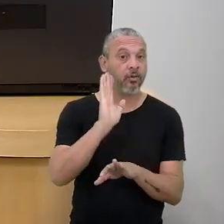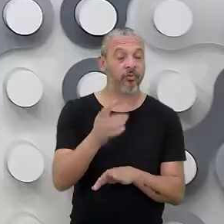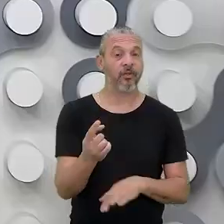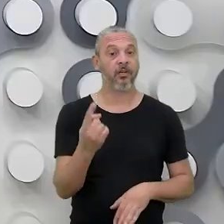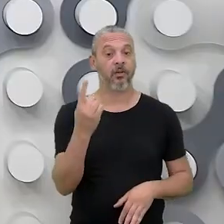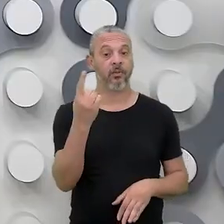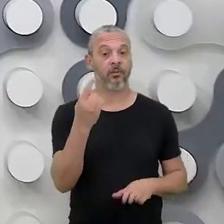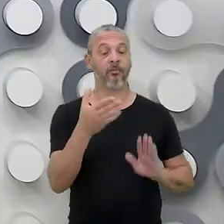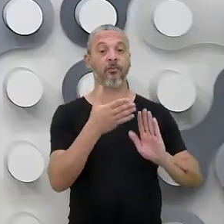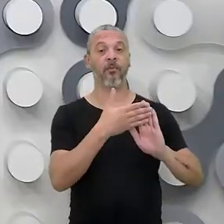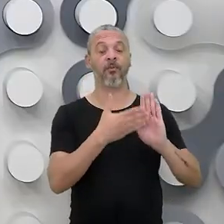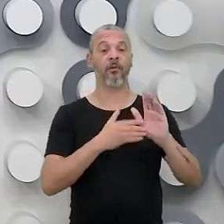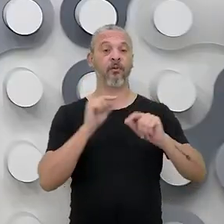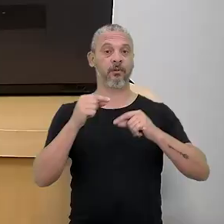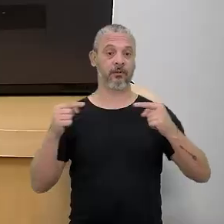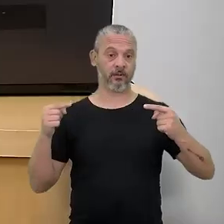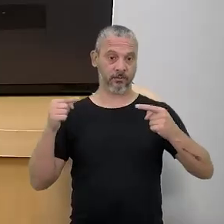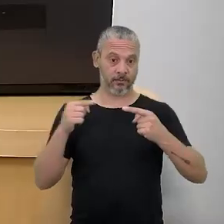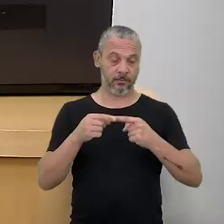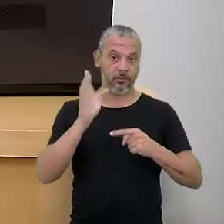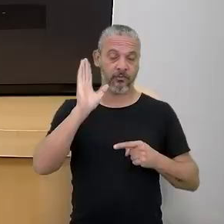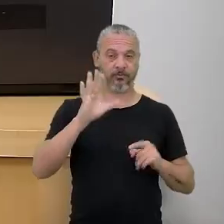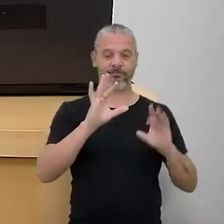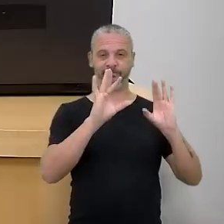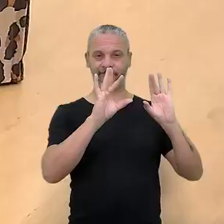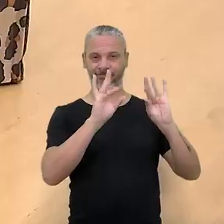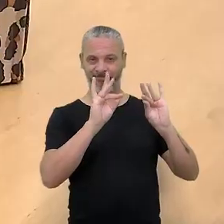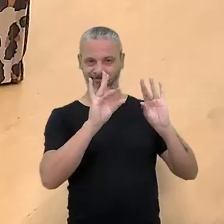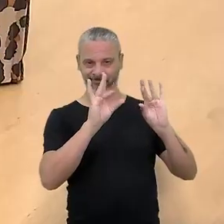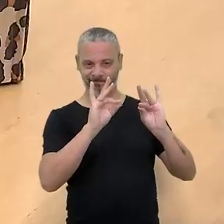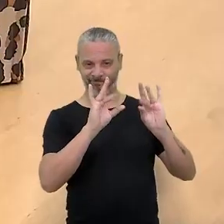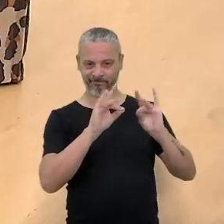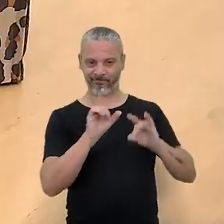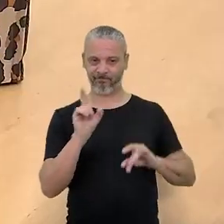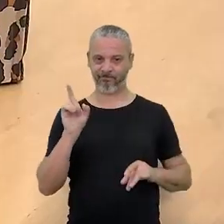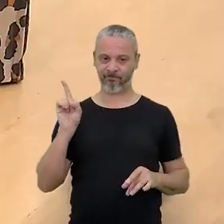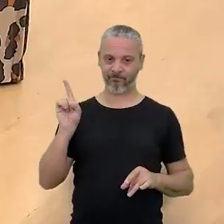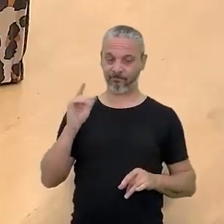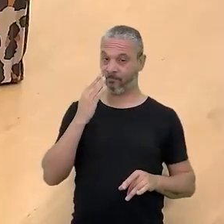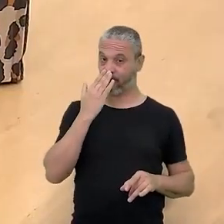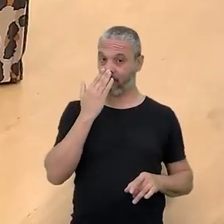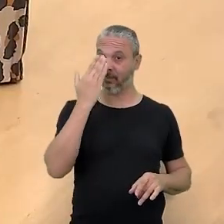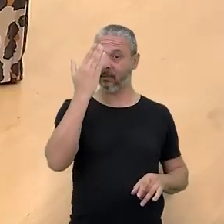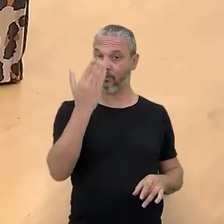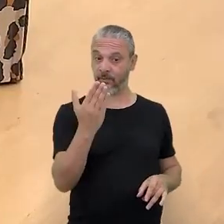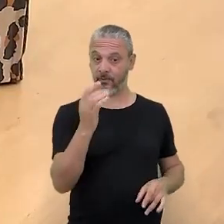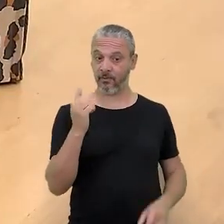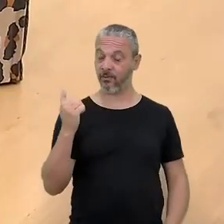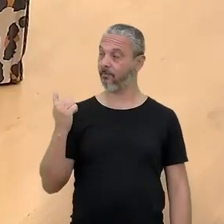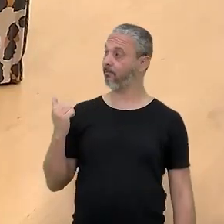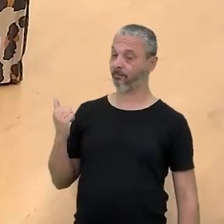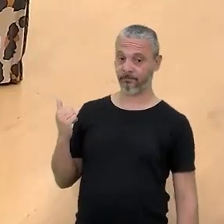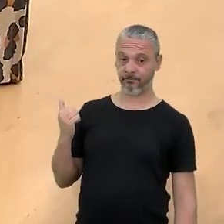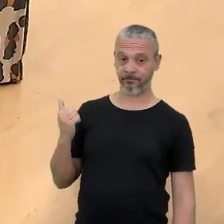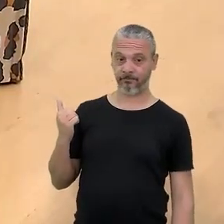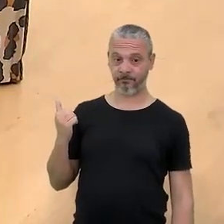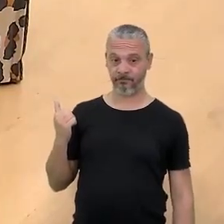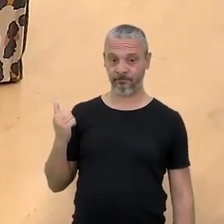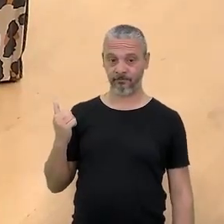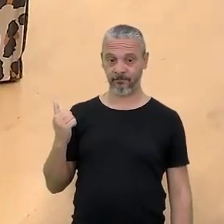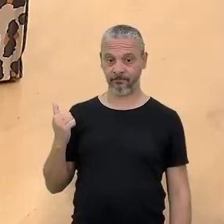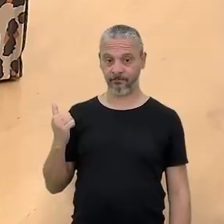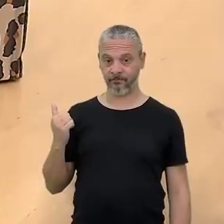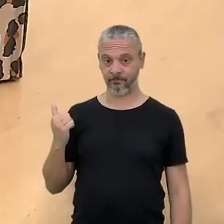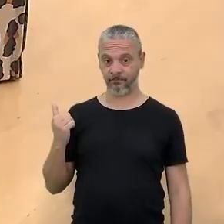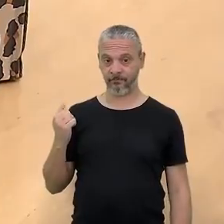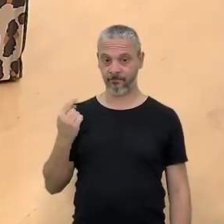uma coisa de propósito aqui. Eu colei com o servomotor virado para aonde está a microbit. E na realidade não